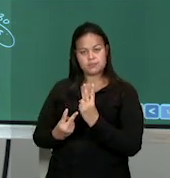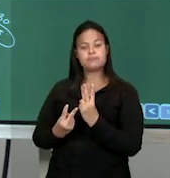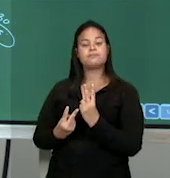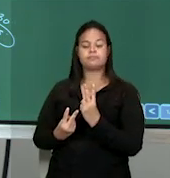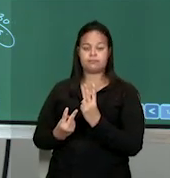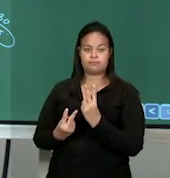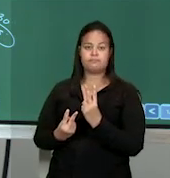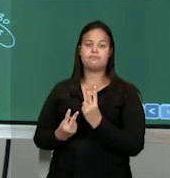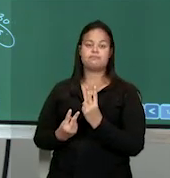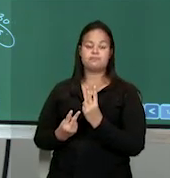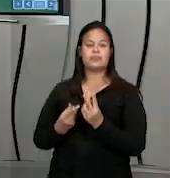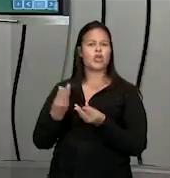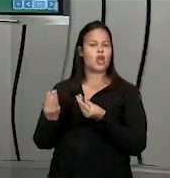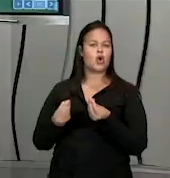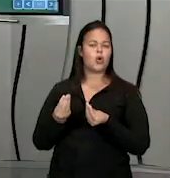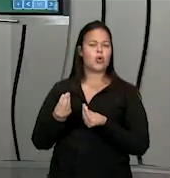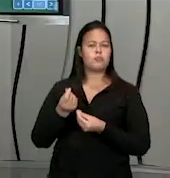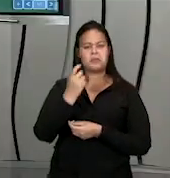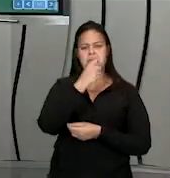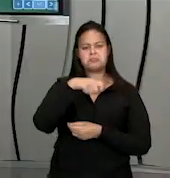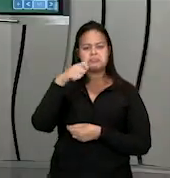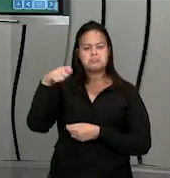E a gente escreveria da seguinte maneira: